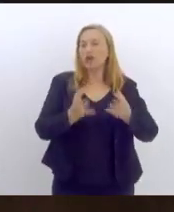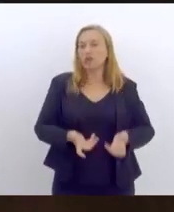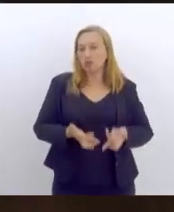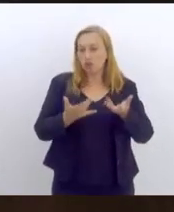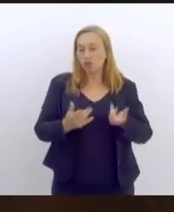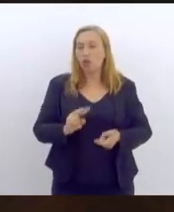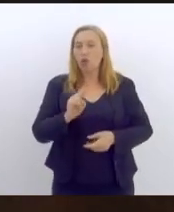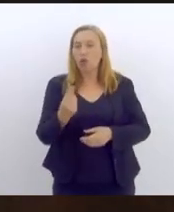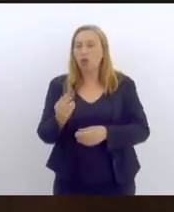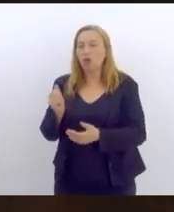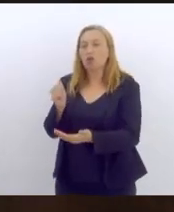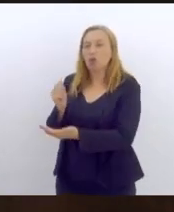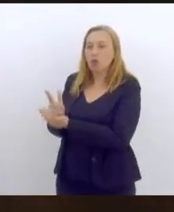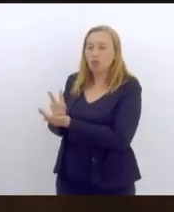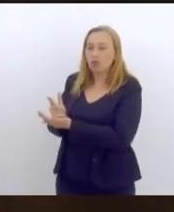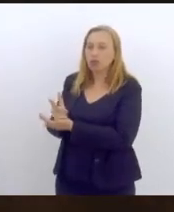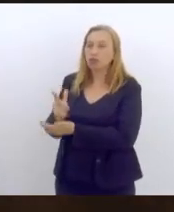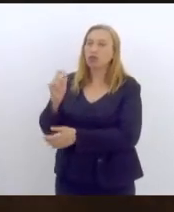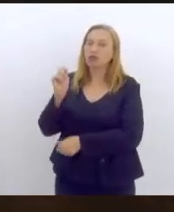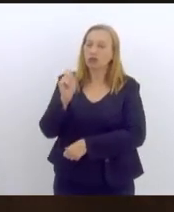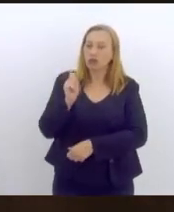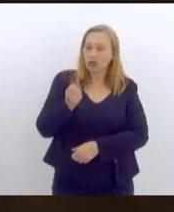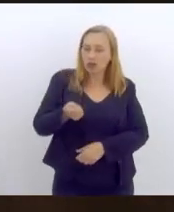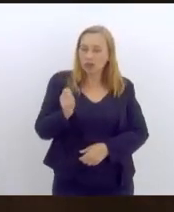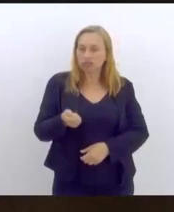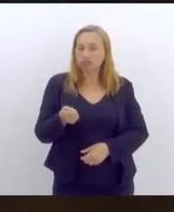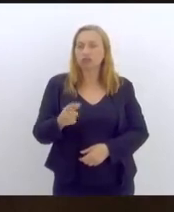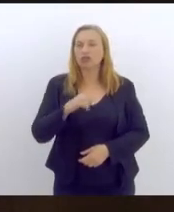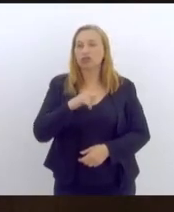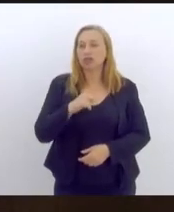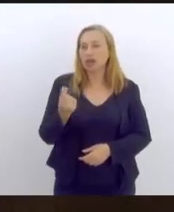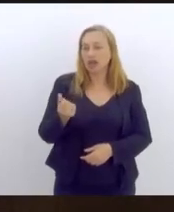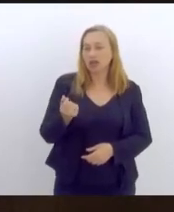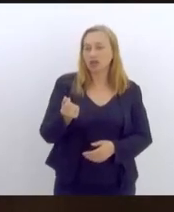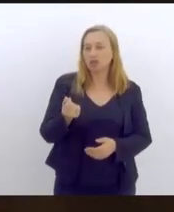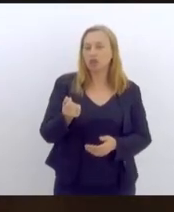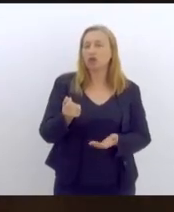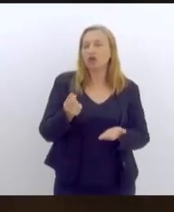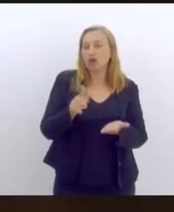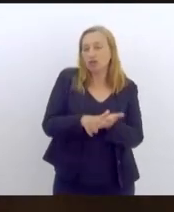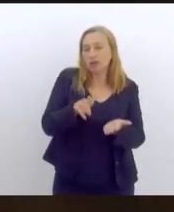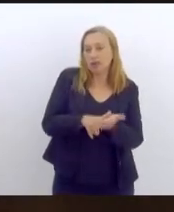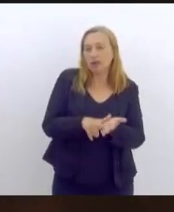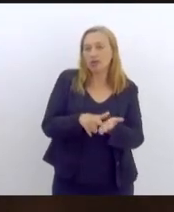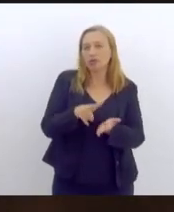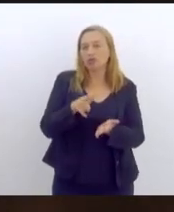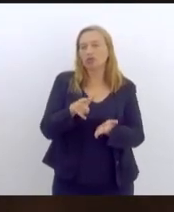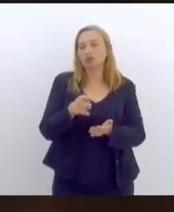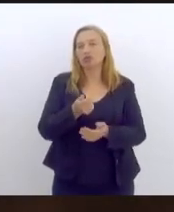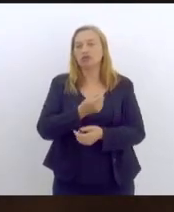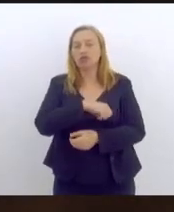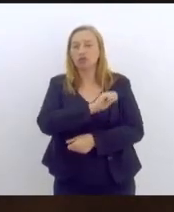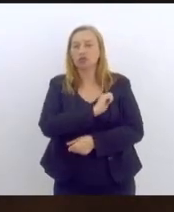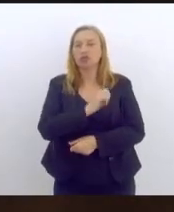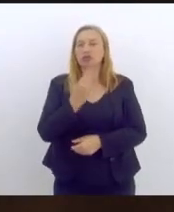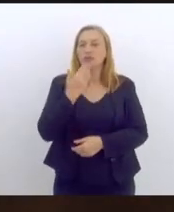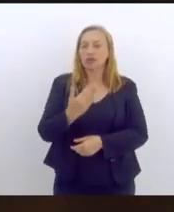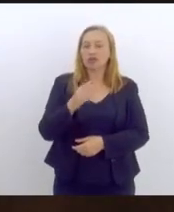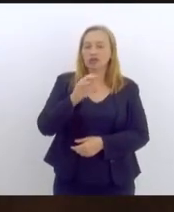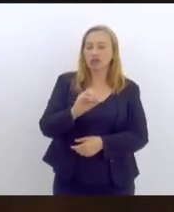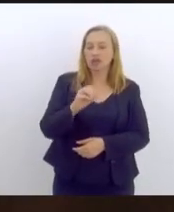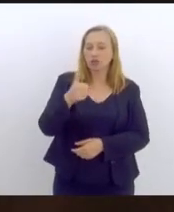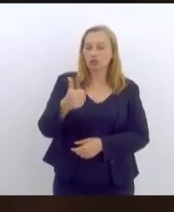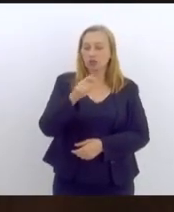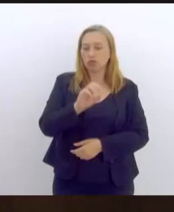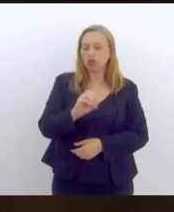que comprou de um leilão tem a nota fiscal. Então, peço urgência nesse projeto, o 01 de 2023. Por favor,